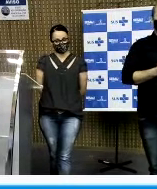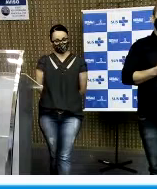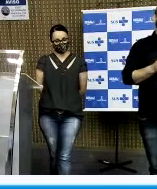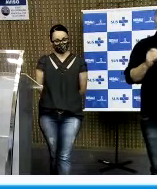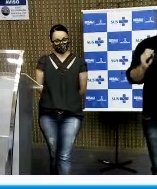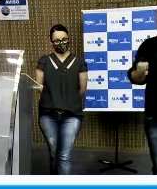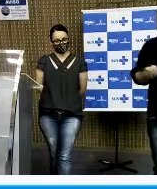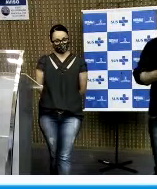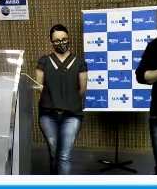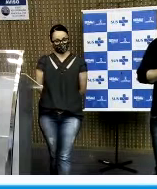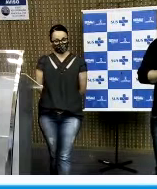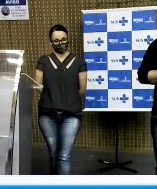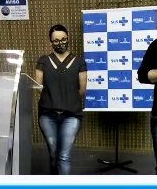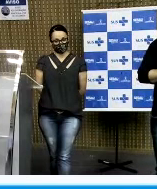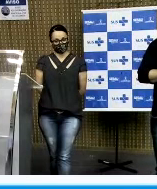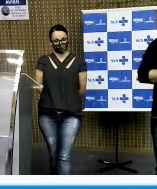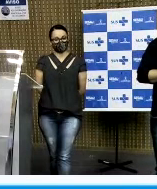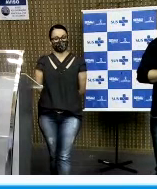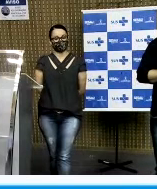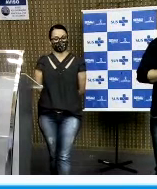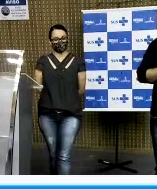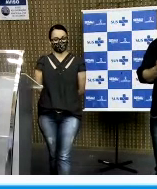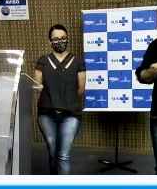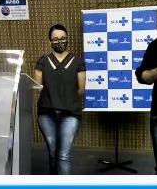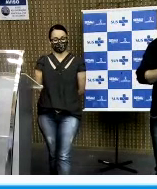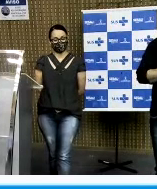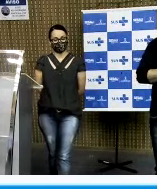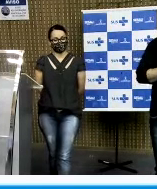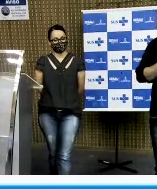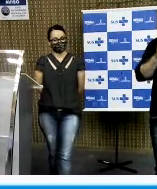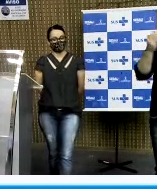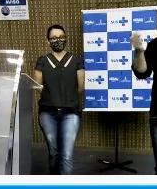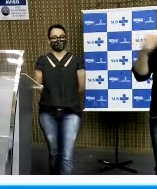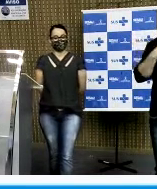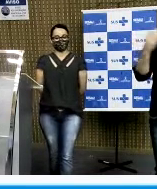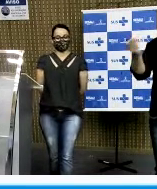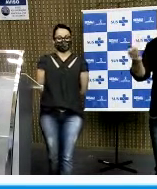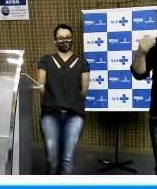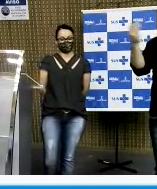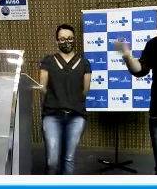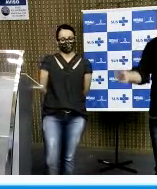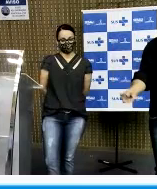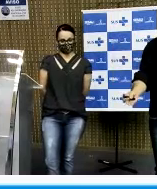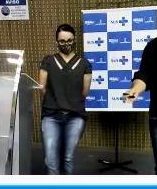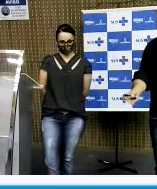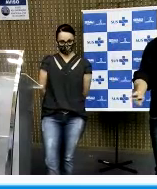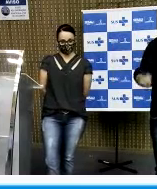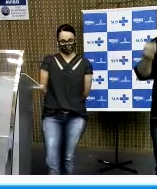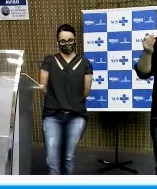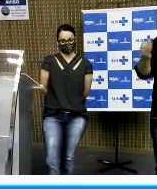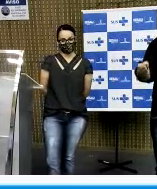educação permanente, eu tenho 3 reuniões agora no período de 2021, ministradas por mim mesmo, que foi por mim, pela minha pessoa, que foi